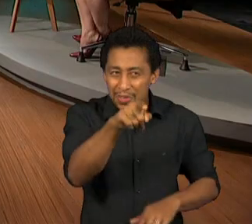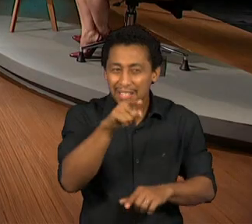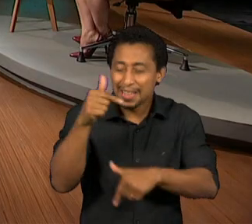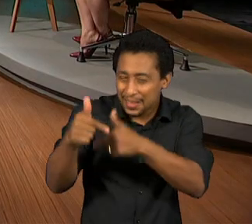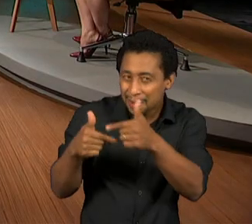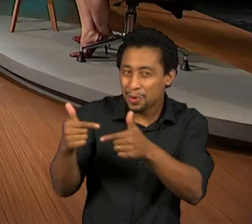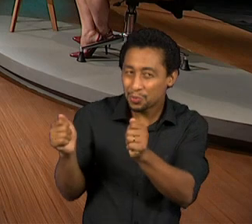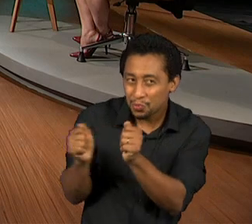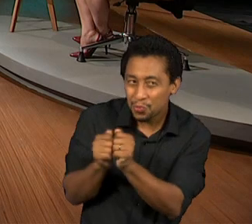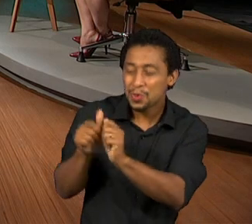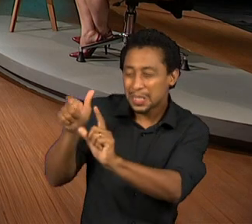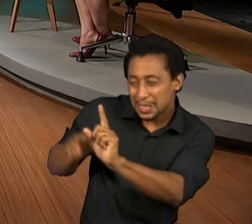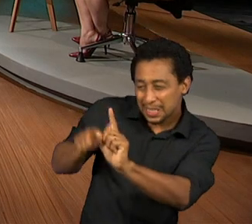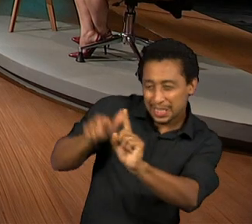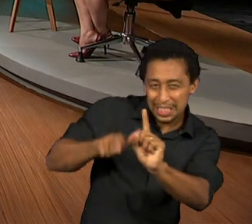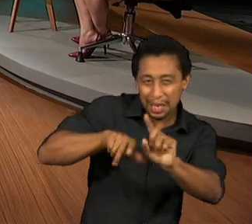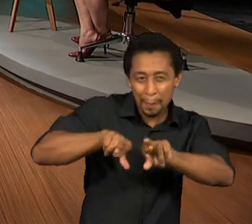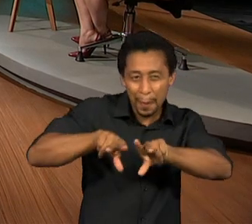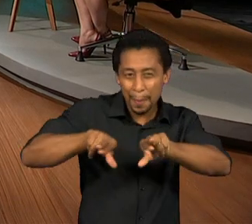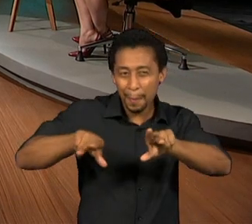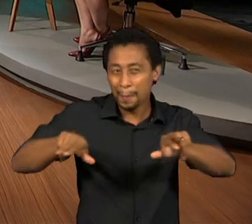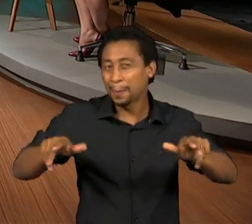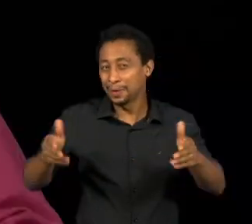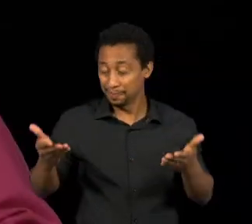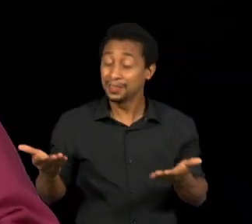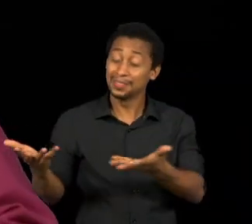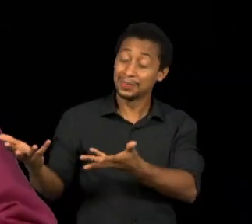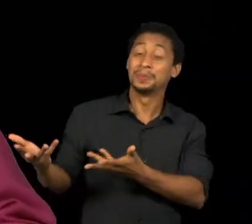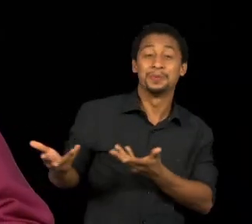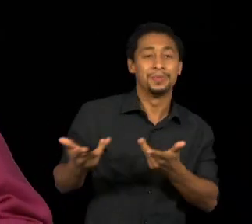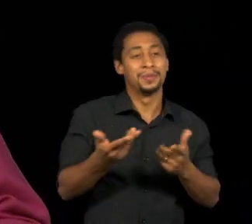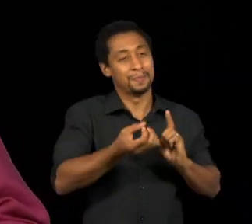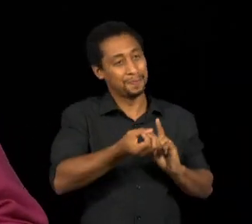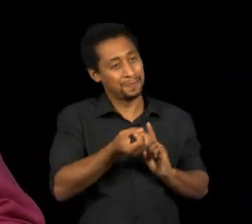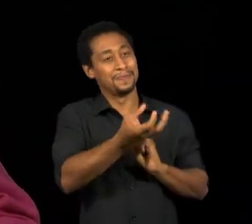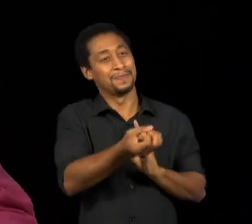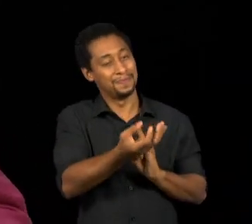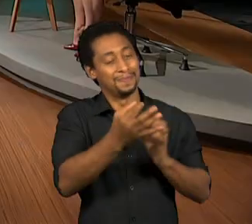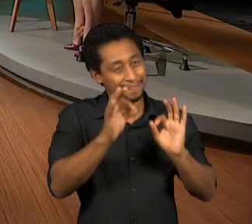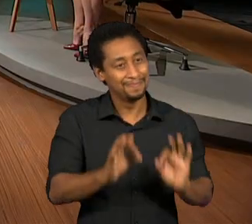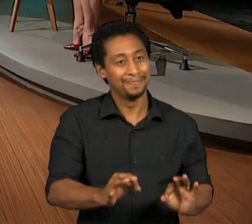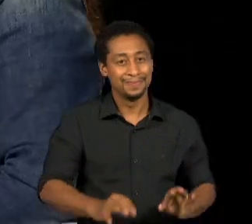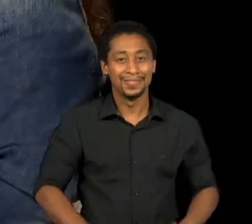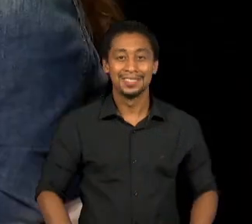personagens escritos pelo Lauro, né? E é claro que a gente não podia deixar de ter um depoimento dele aqui.